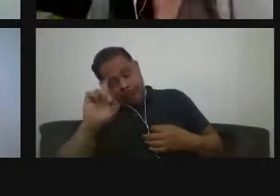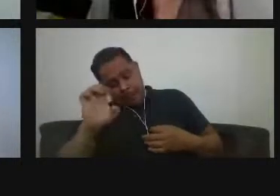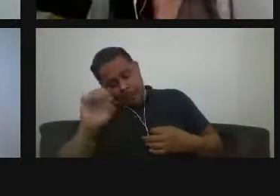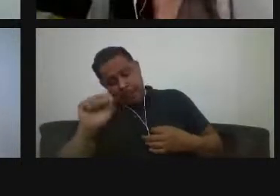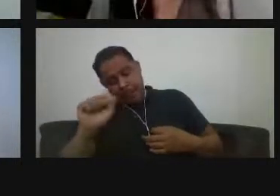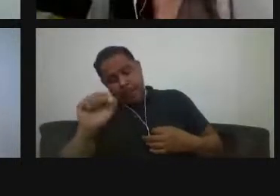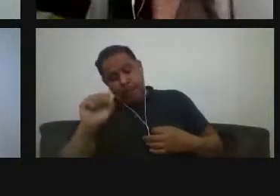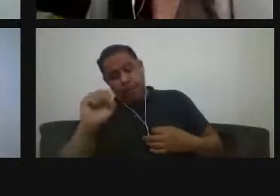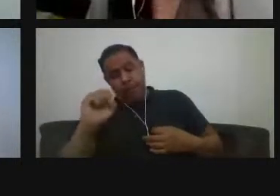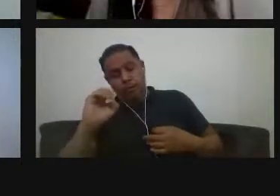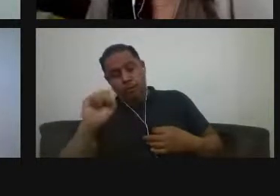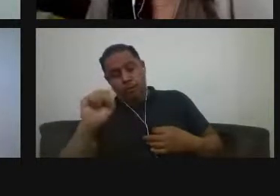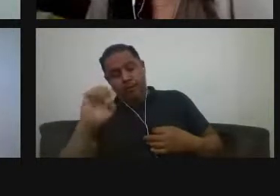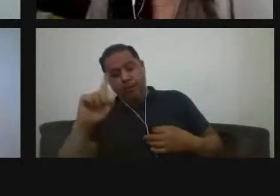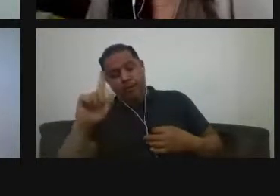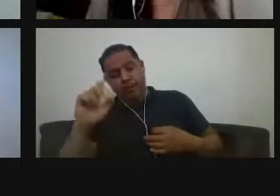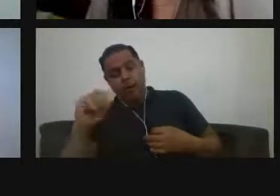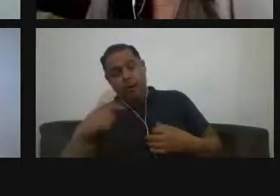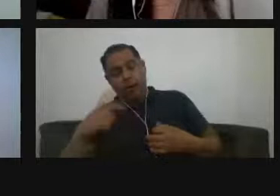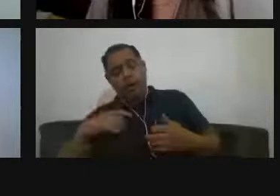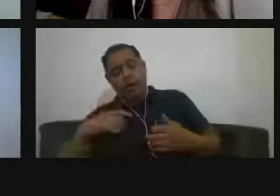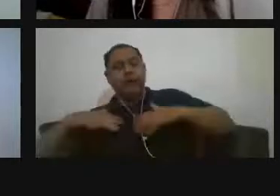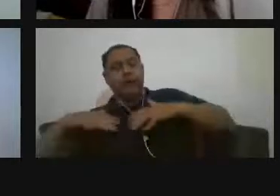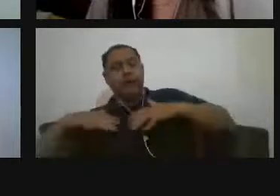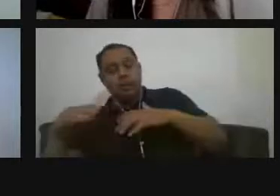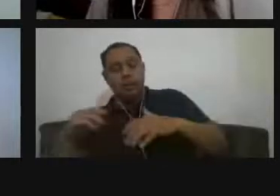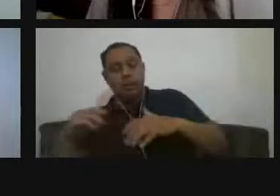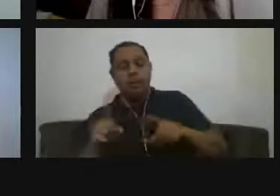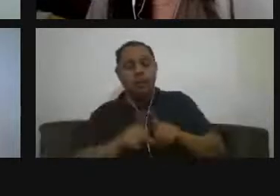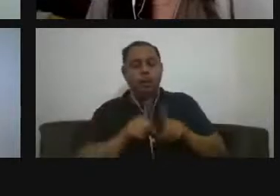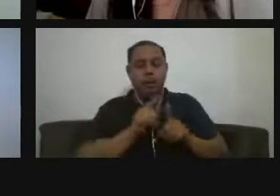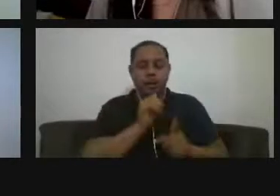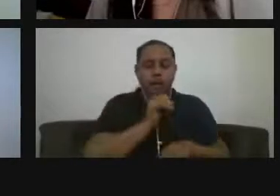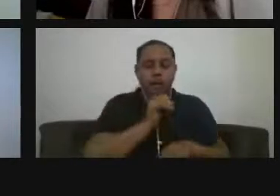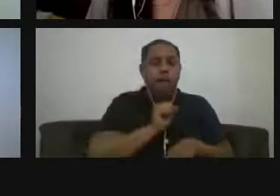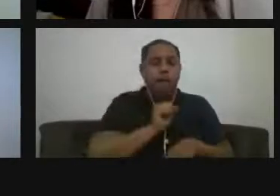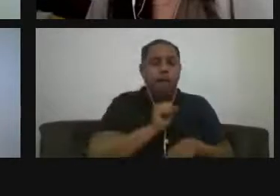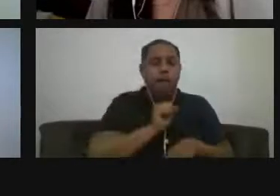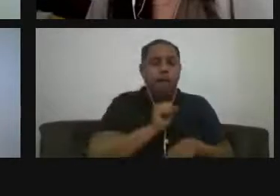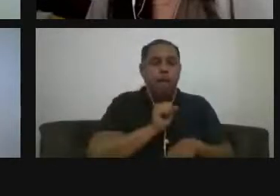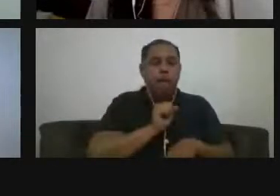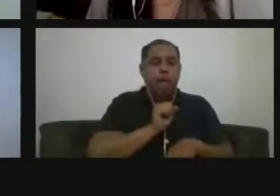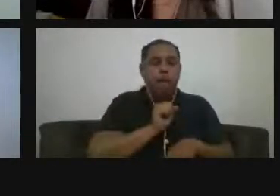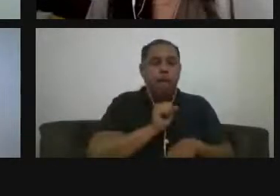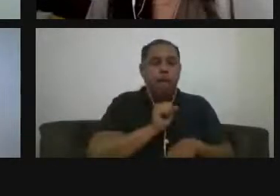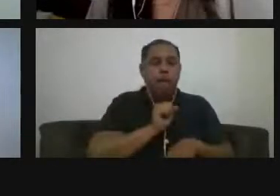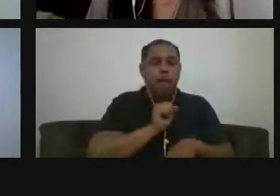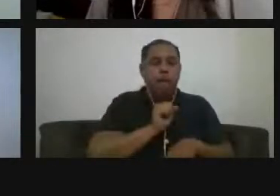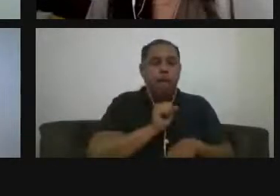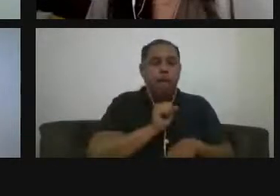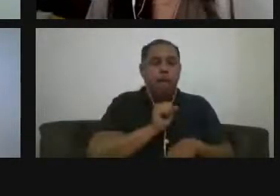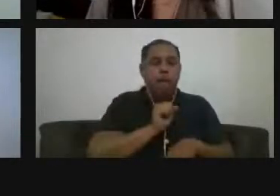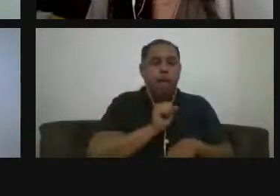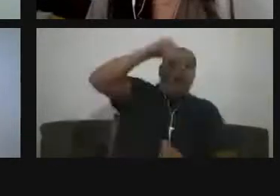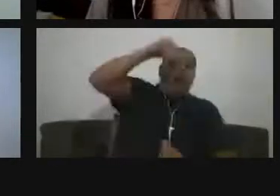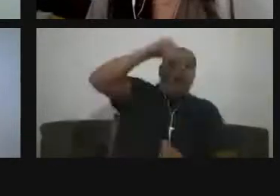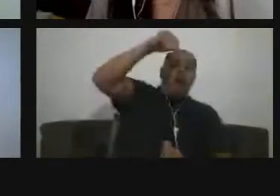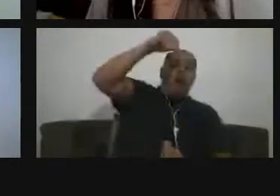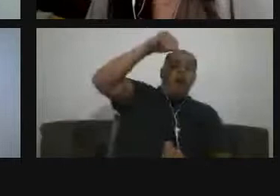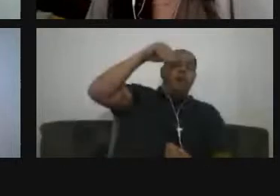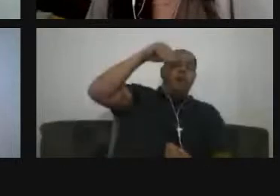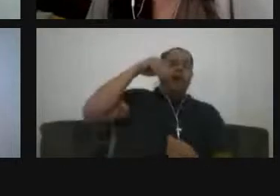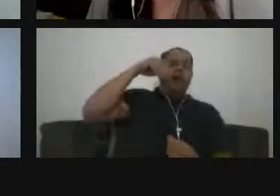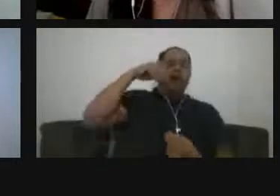essa inércia, às vezes, né, que a gente vê da alma, e o desassossego sendo essa agitação, eu acho que sim, né?